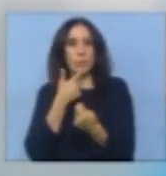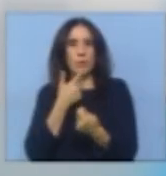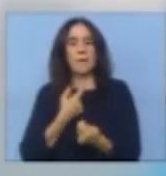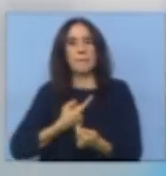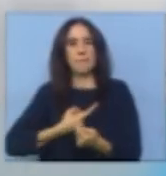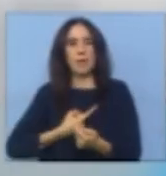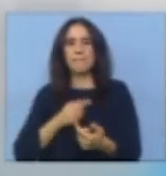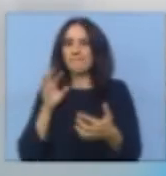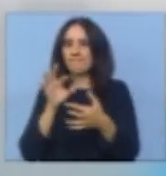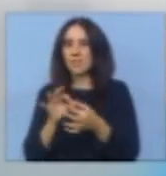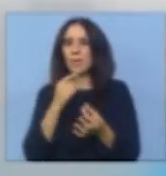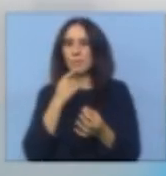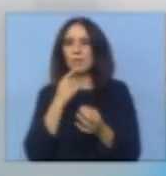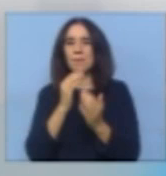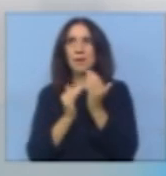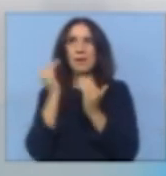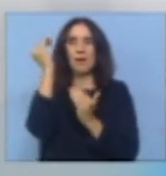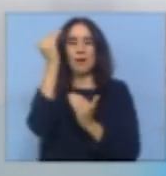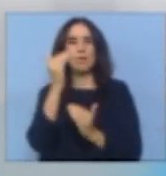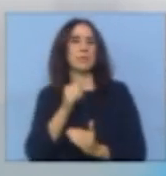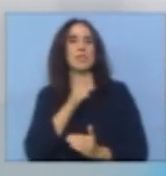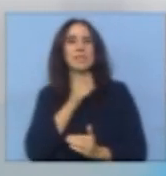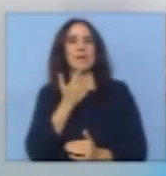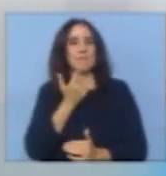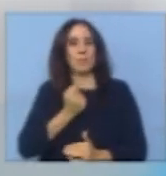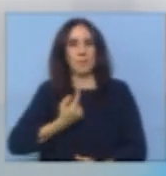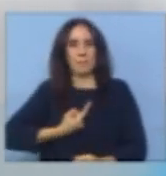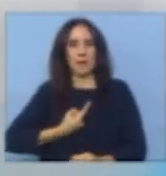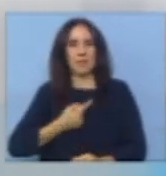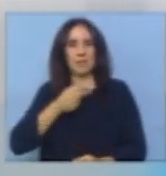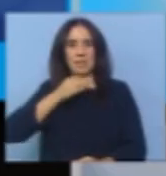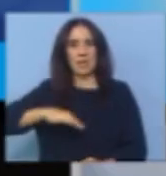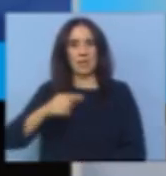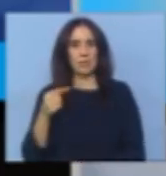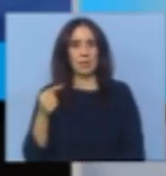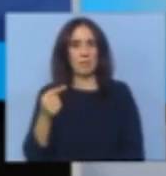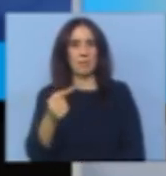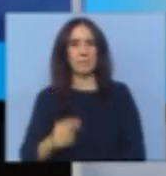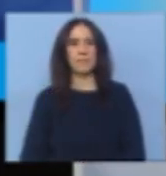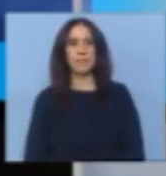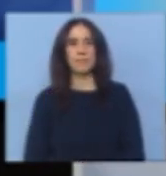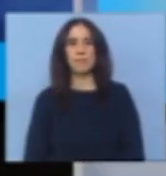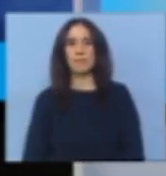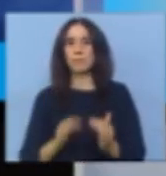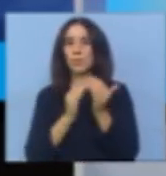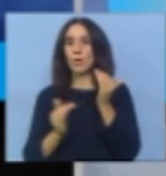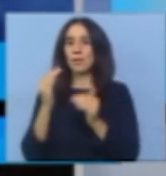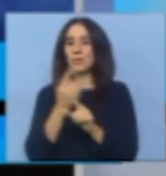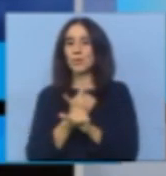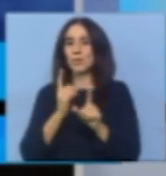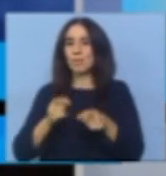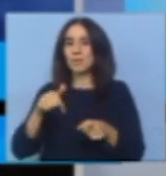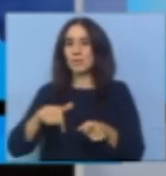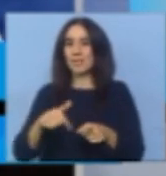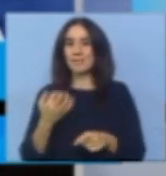deverá apontar muito para as coisas do alto, não se pode aliar também das suas obrigações terrenas. Porque as coisas do alto começam aqui, portanto,